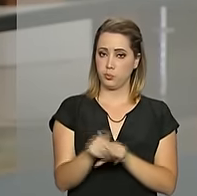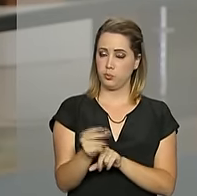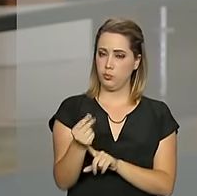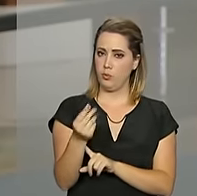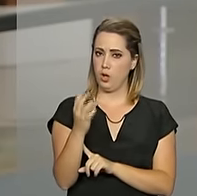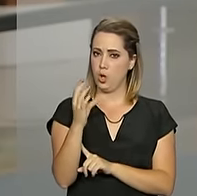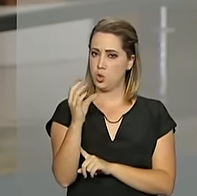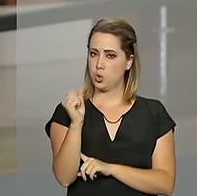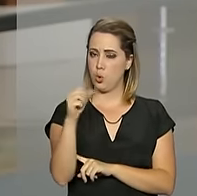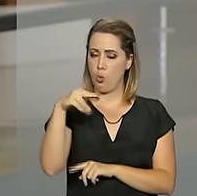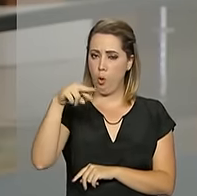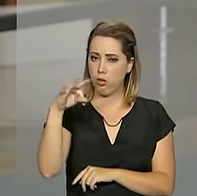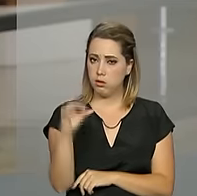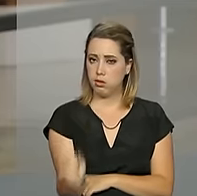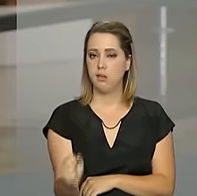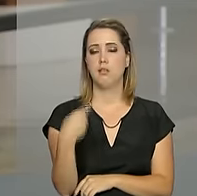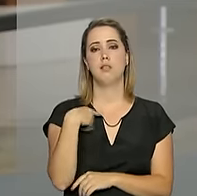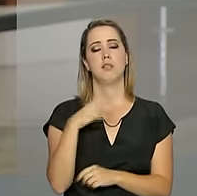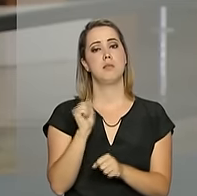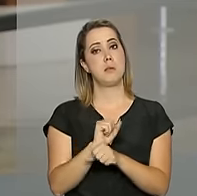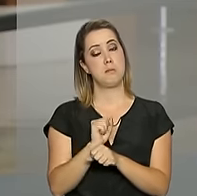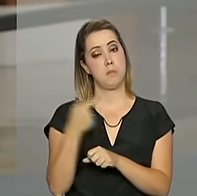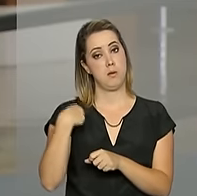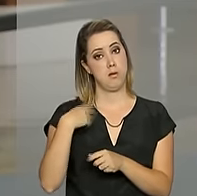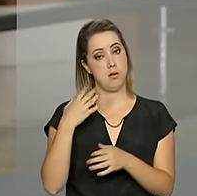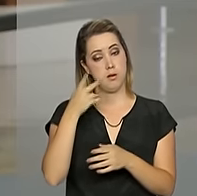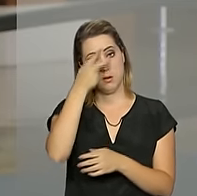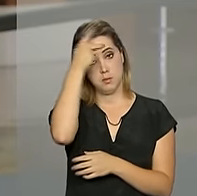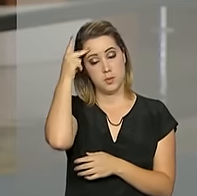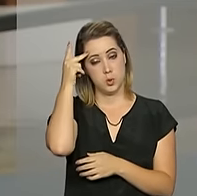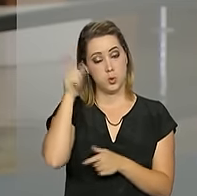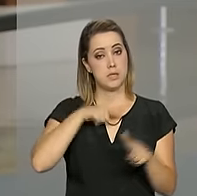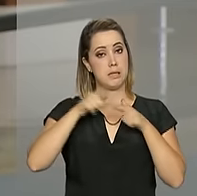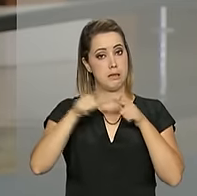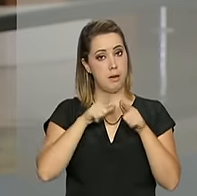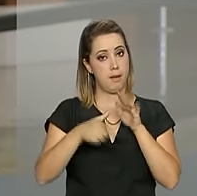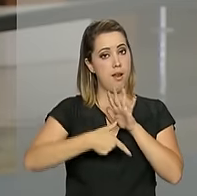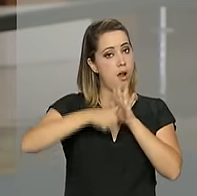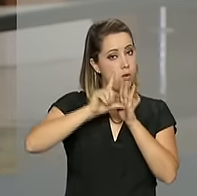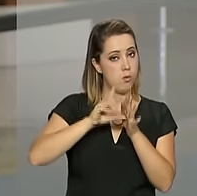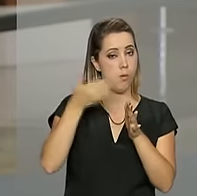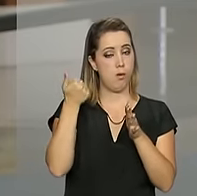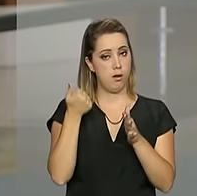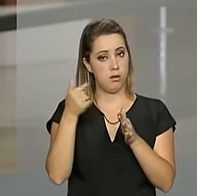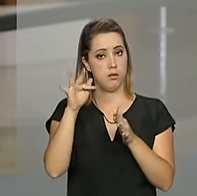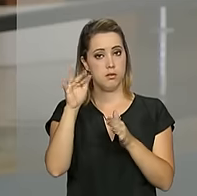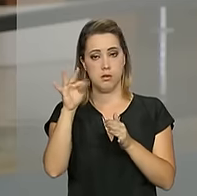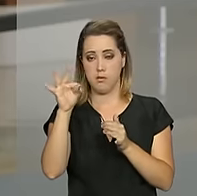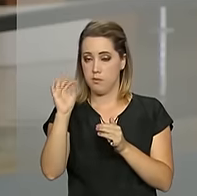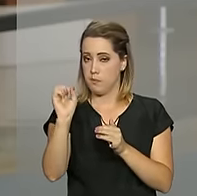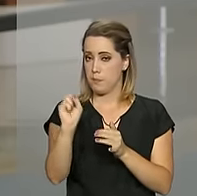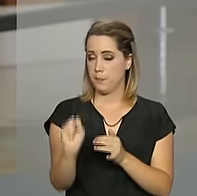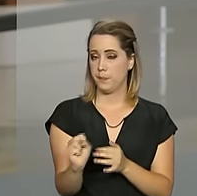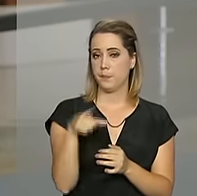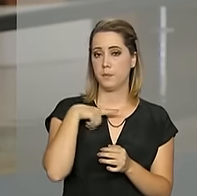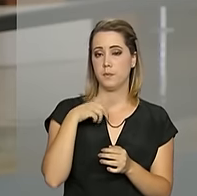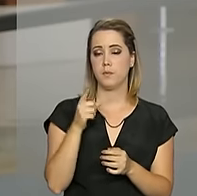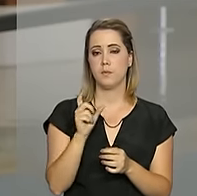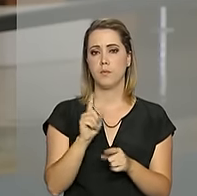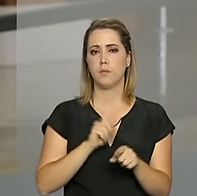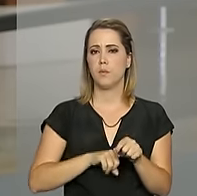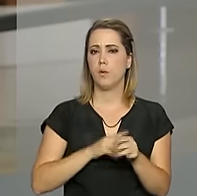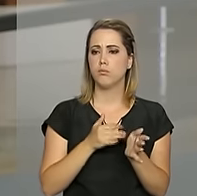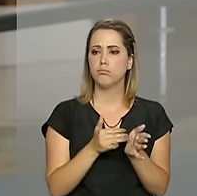contas inativas do FGTS aqueles trabalhadores que tinham essa conta inativa junto ao Fundo de Garantia pelo Tempo